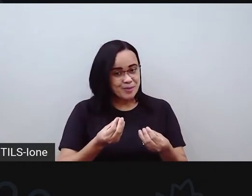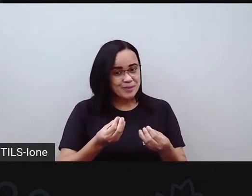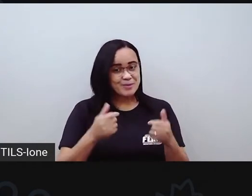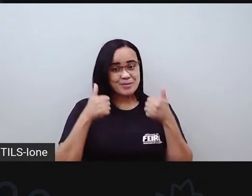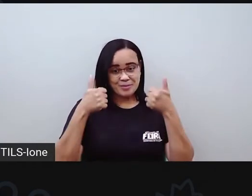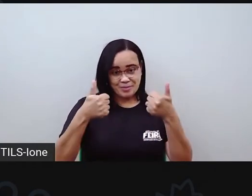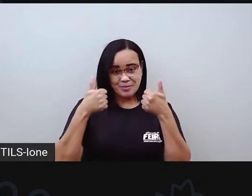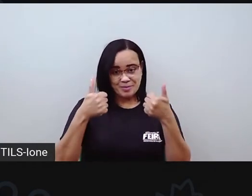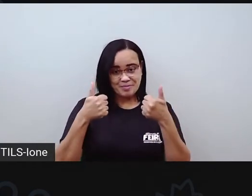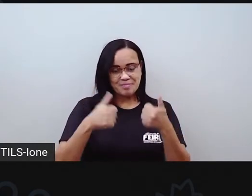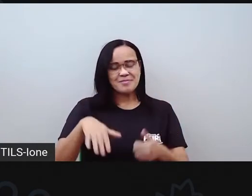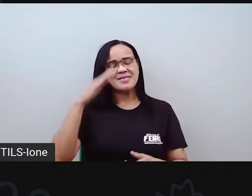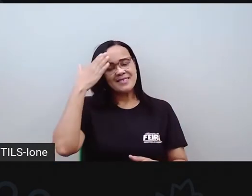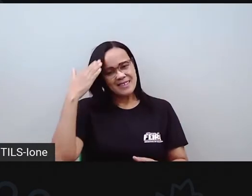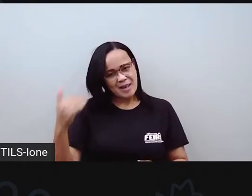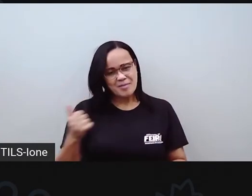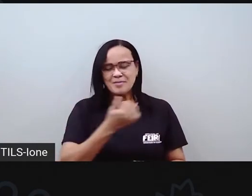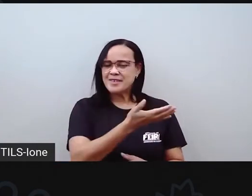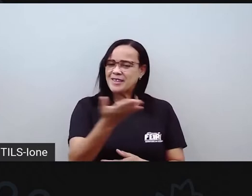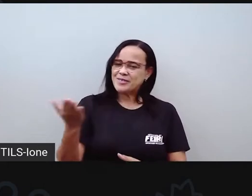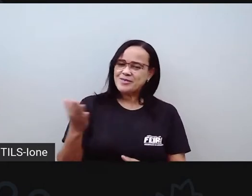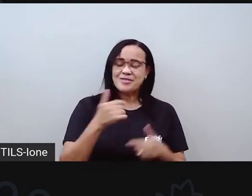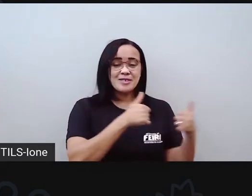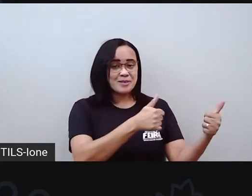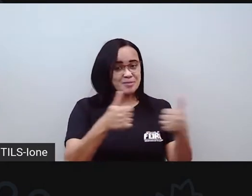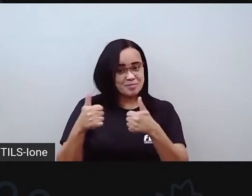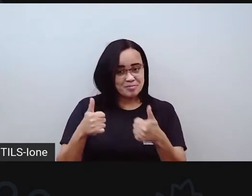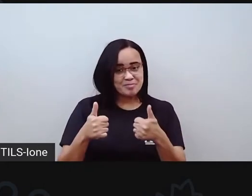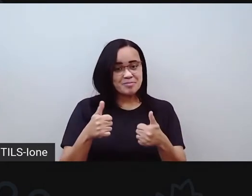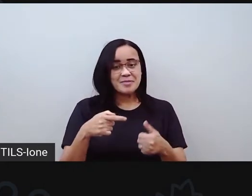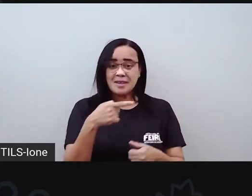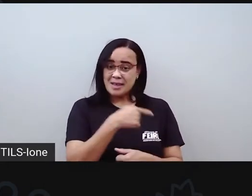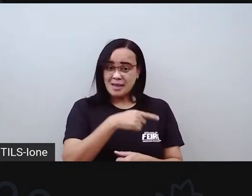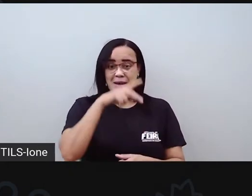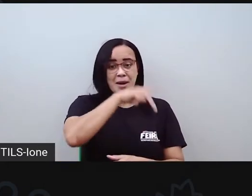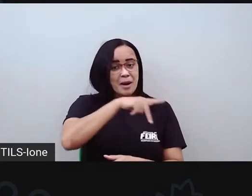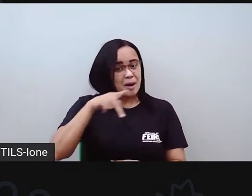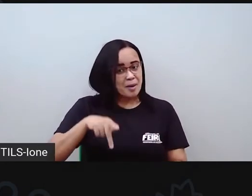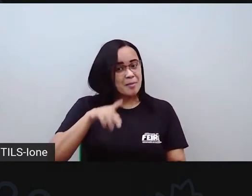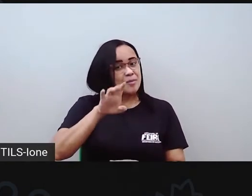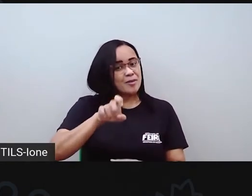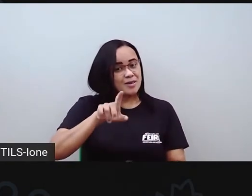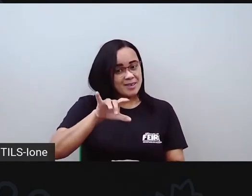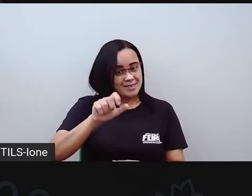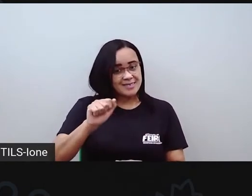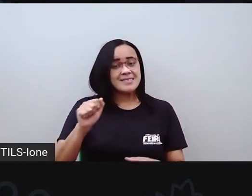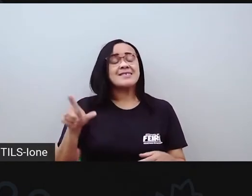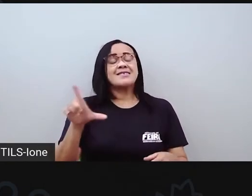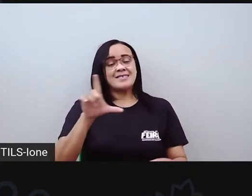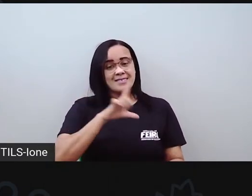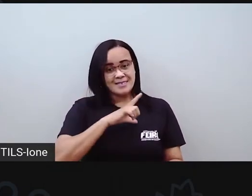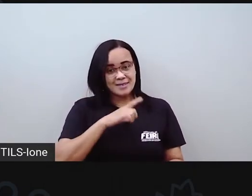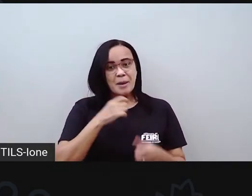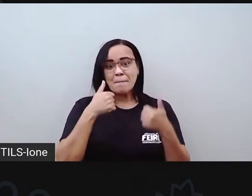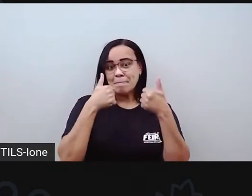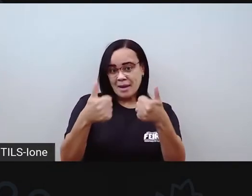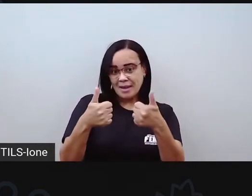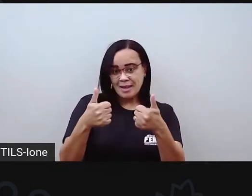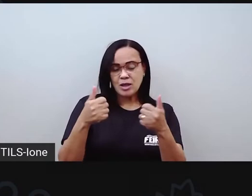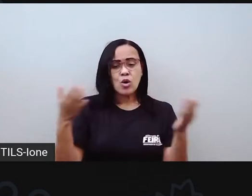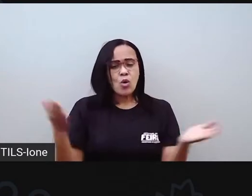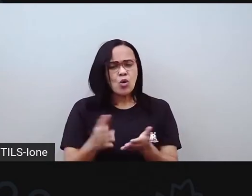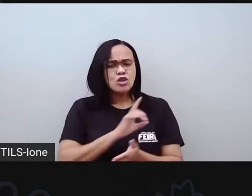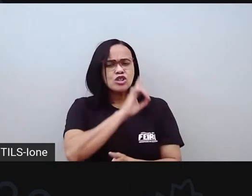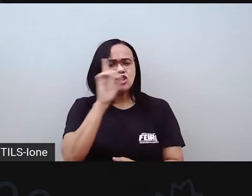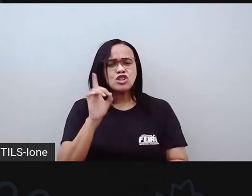Ah, eu sabia que vocês estavam bem. Eu também estou bem. E hoje é dia de quando